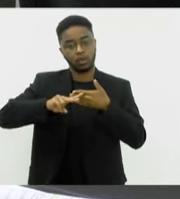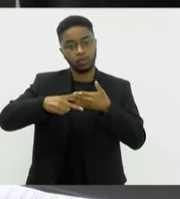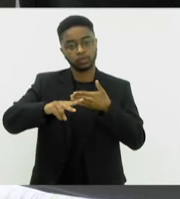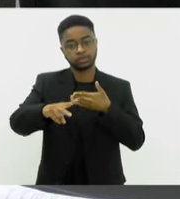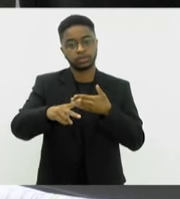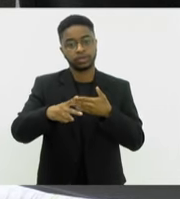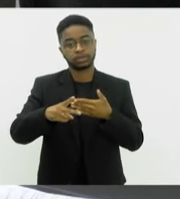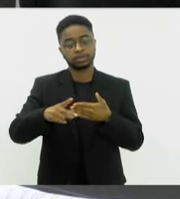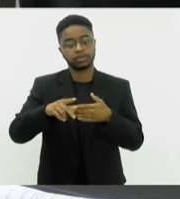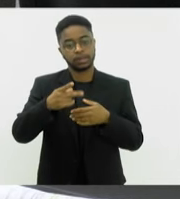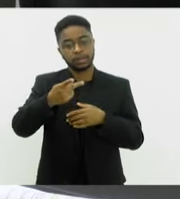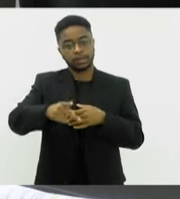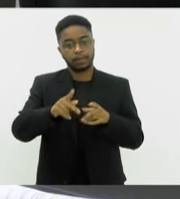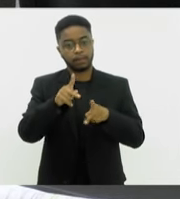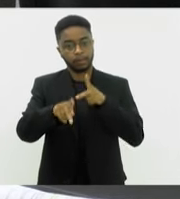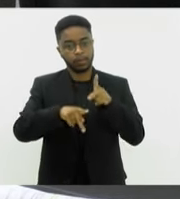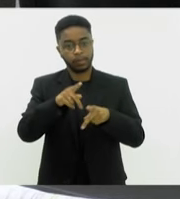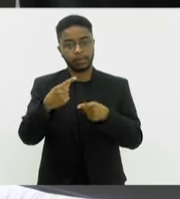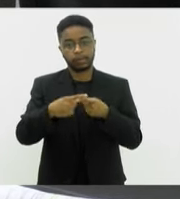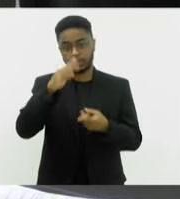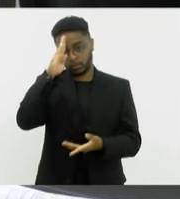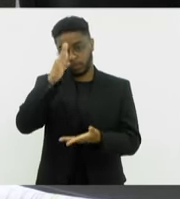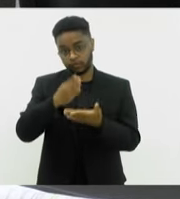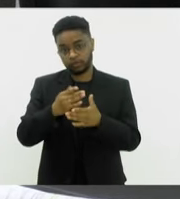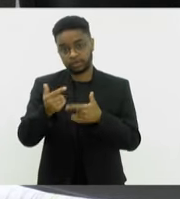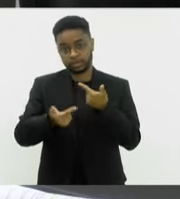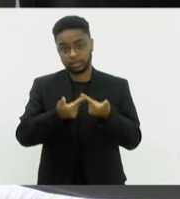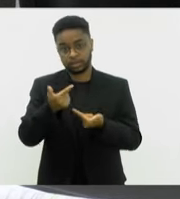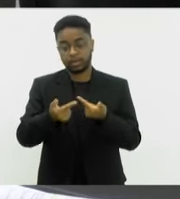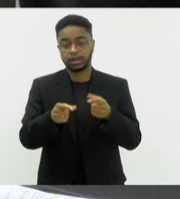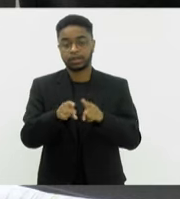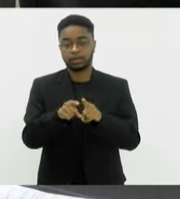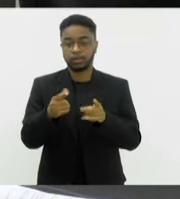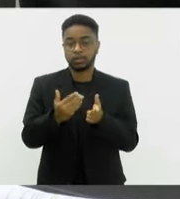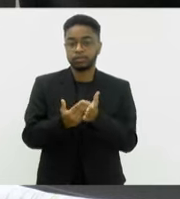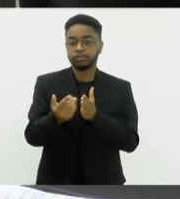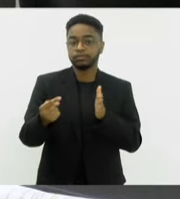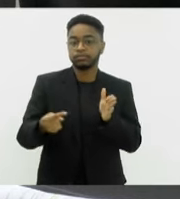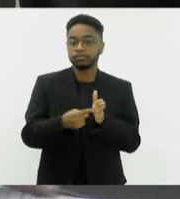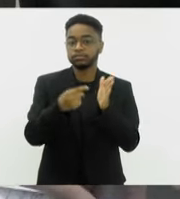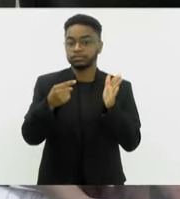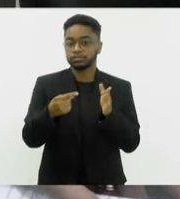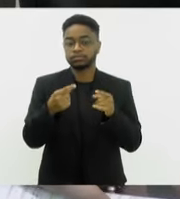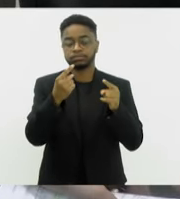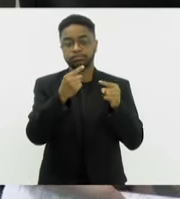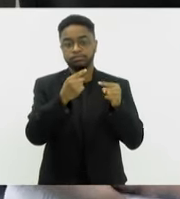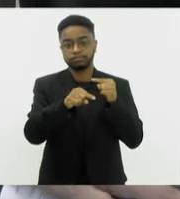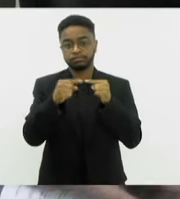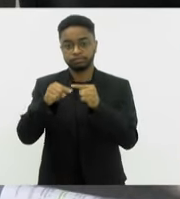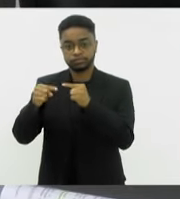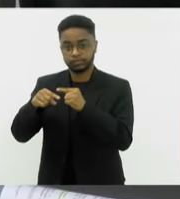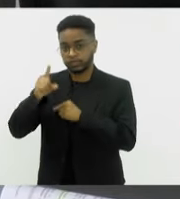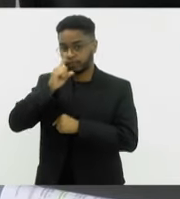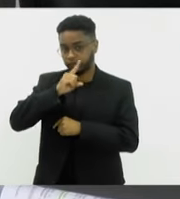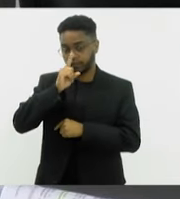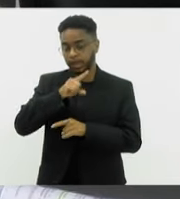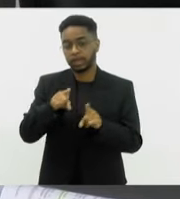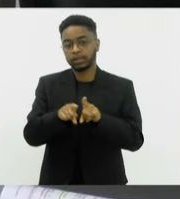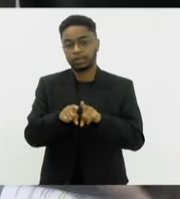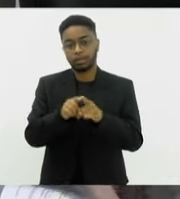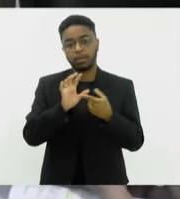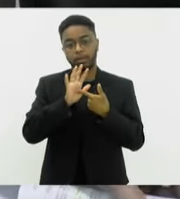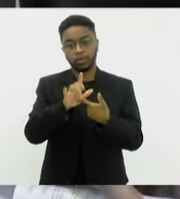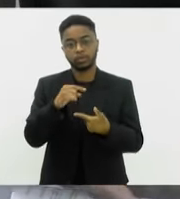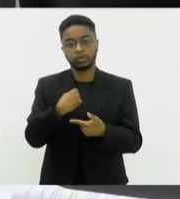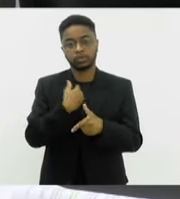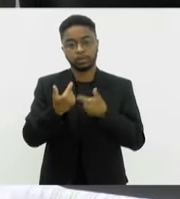a população que passa a confiar no trabalho e apresentar denúncias, inconformidade, inconformismos e dizer que a gente está no